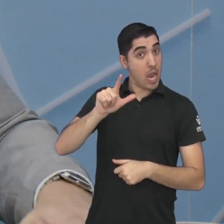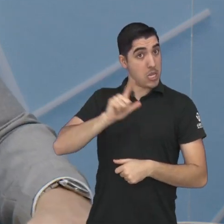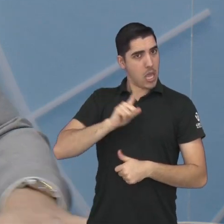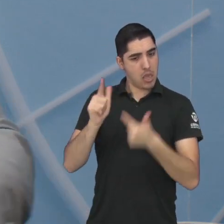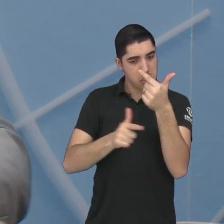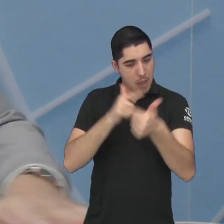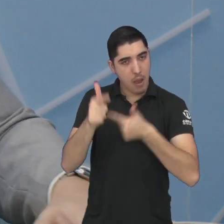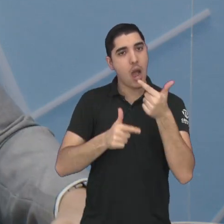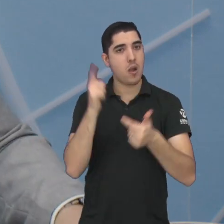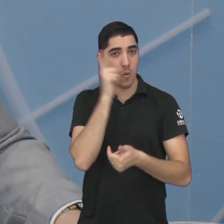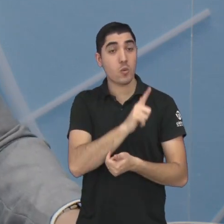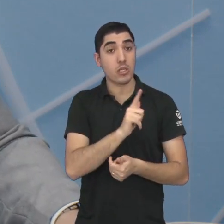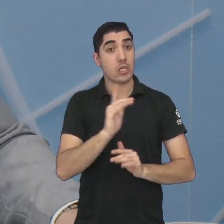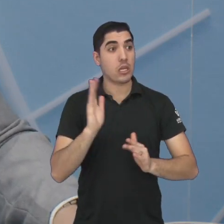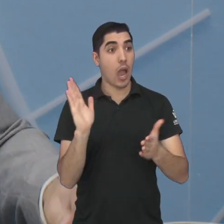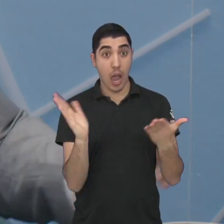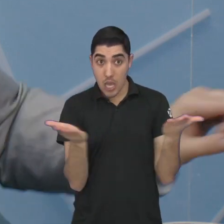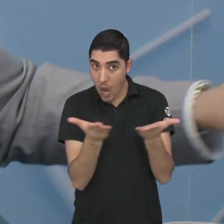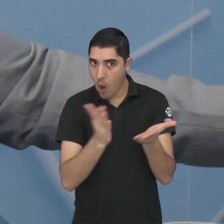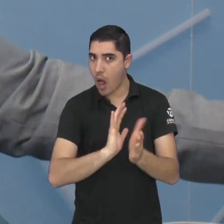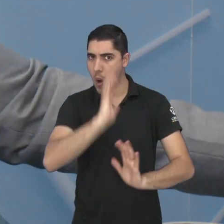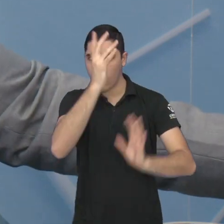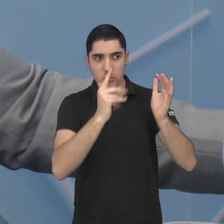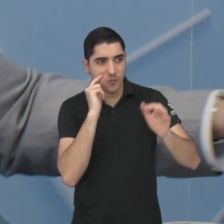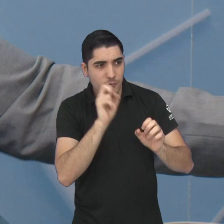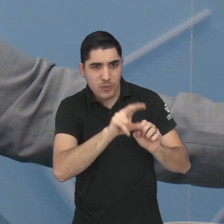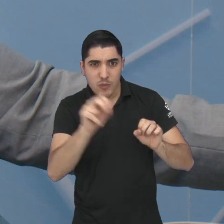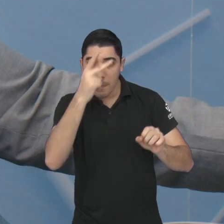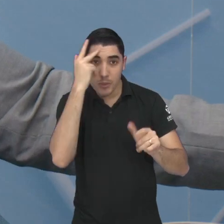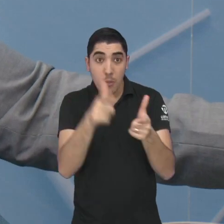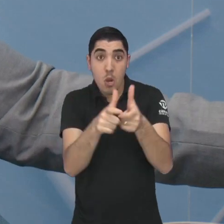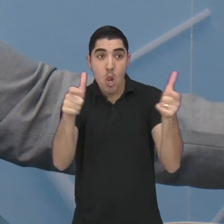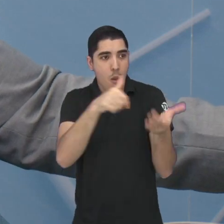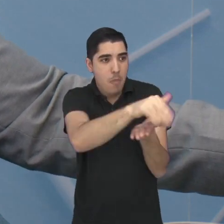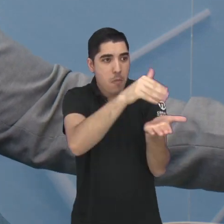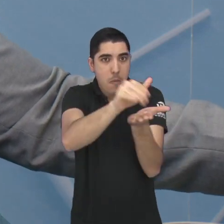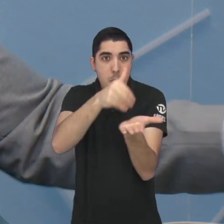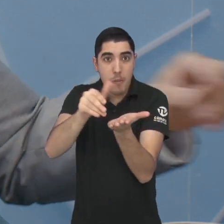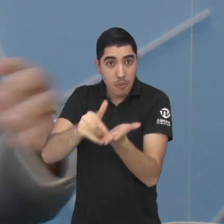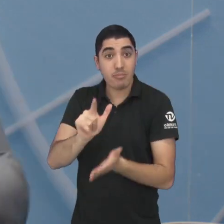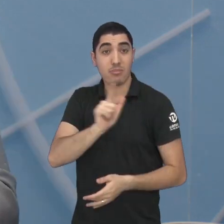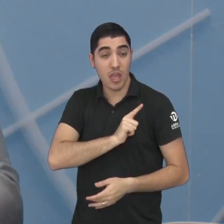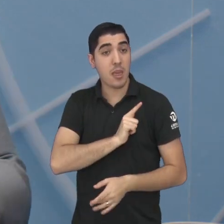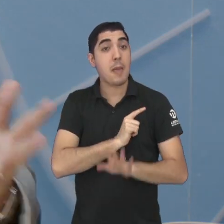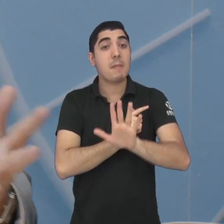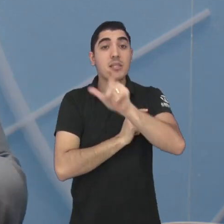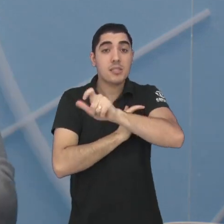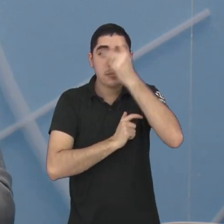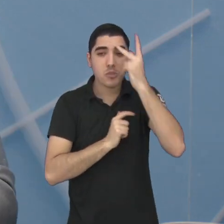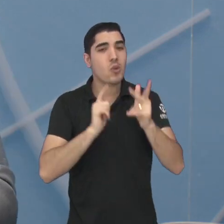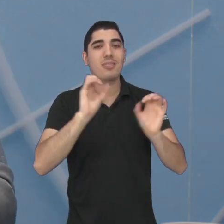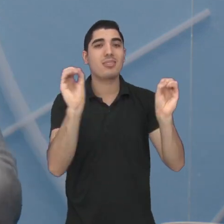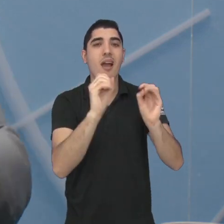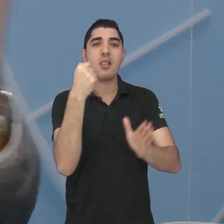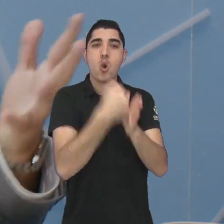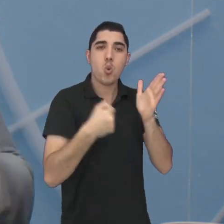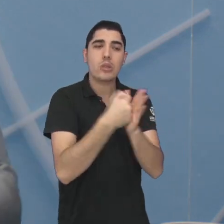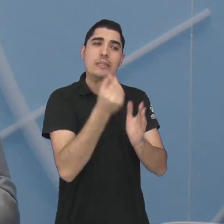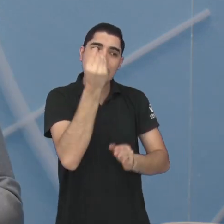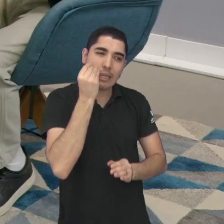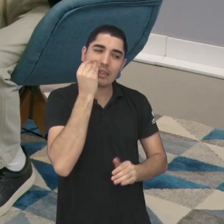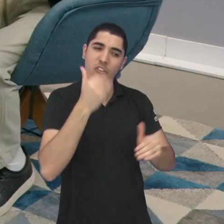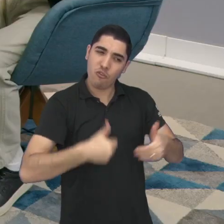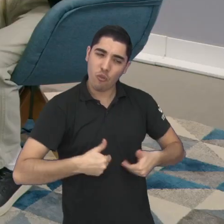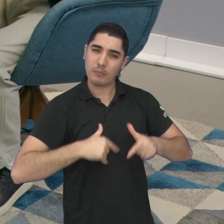sido demitidas em massa, e parar na situação da fome, da miséria, do que parar fazendo festa com Jeff Bezos ou com Elon